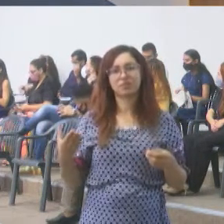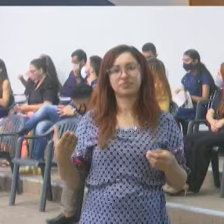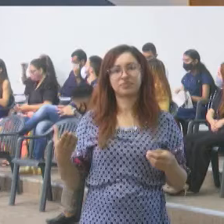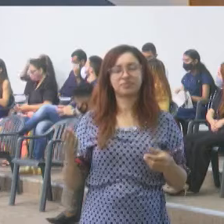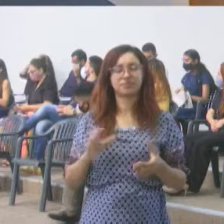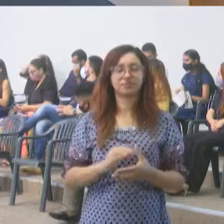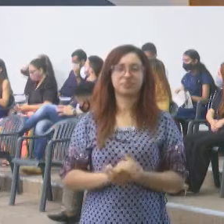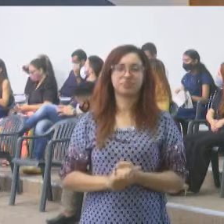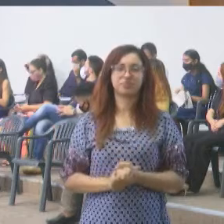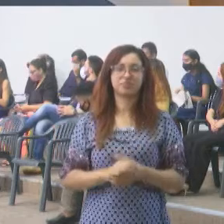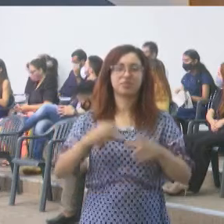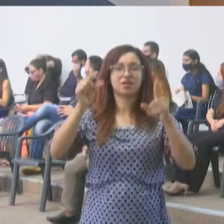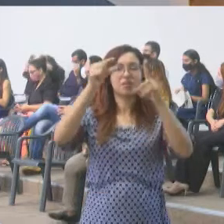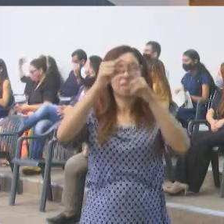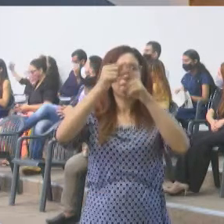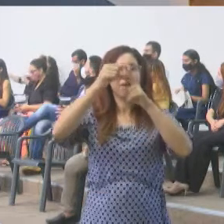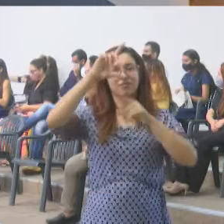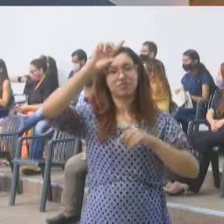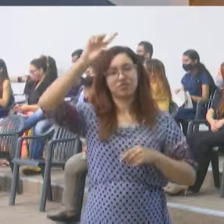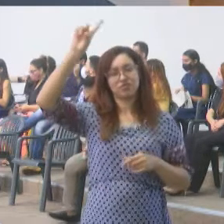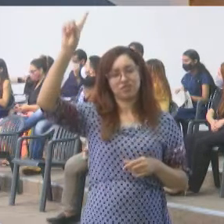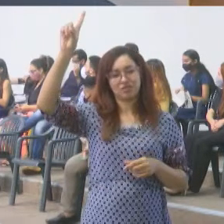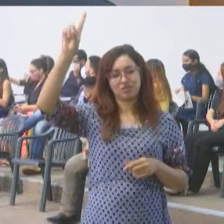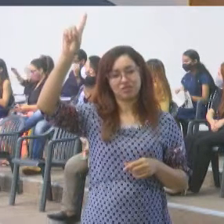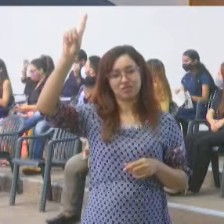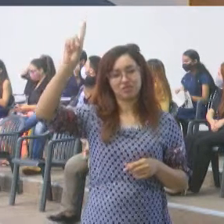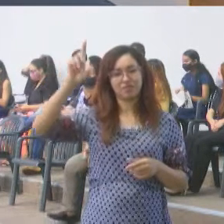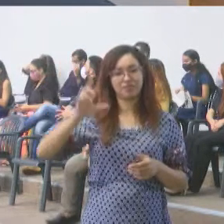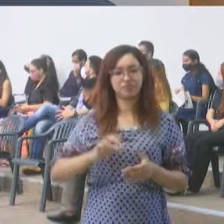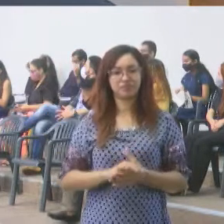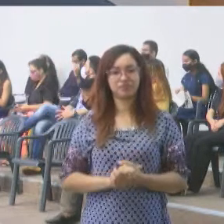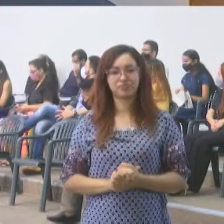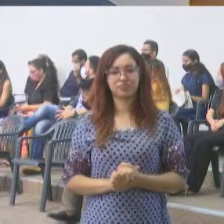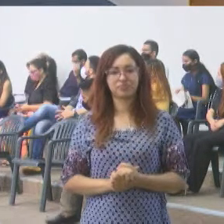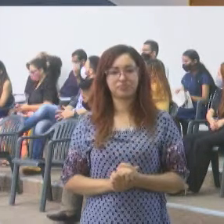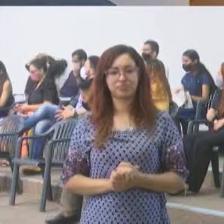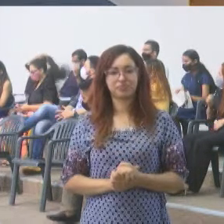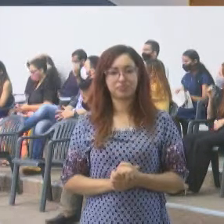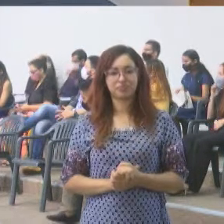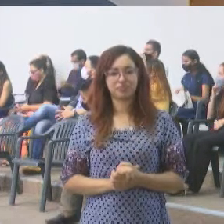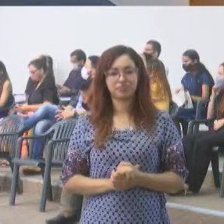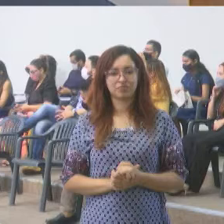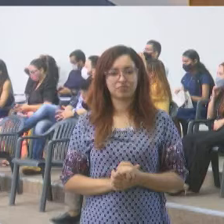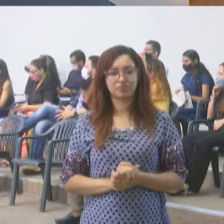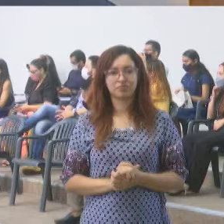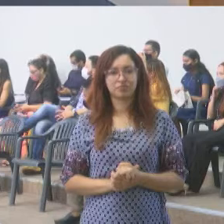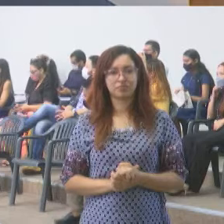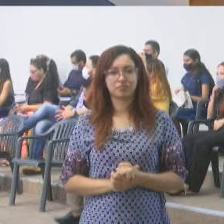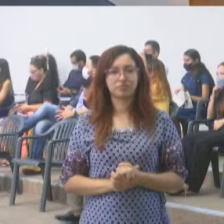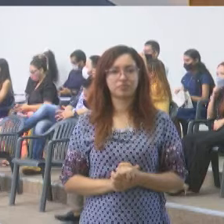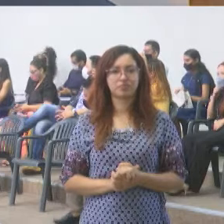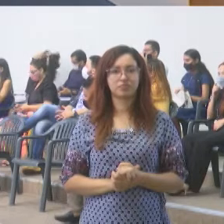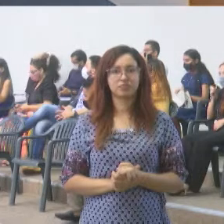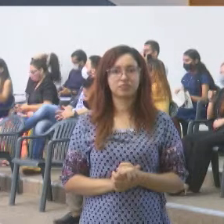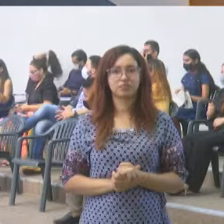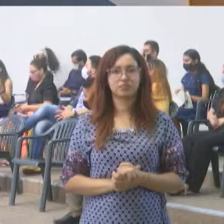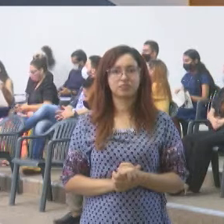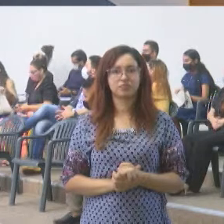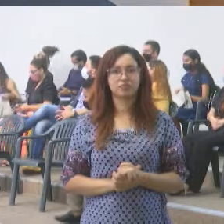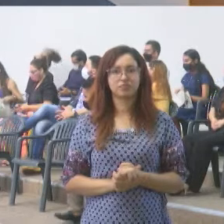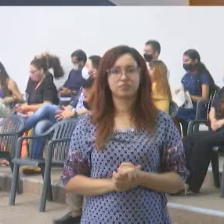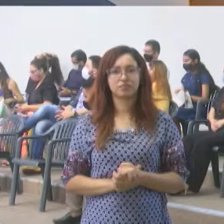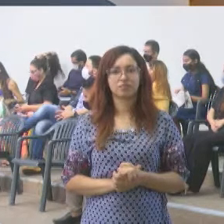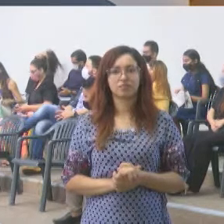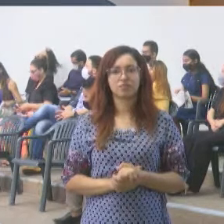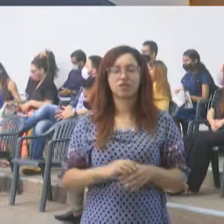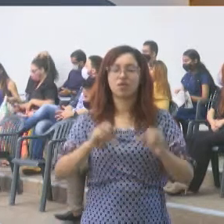deliciar com a palavra de Deus. Bom, vamos lá. Finalmente nós chegamos ao ápice desse romance que nós vimos aqui.